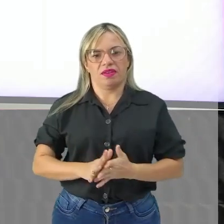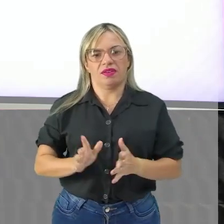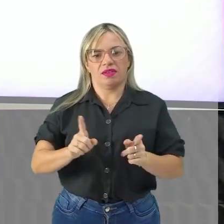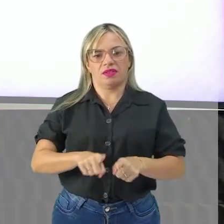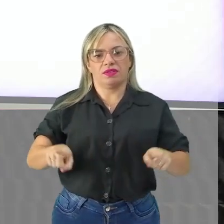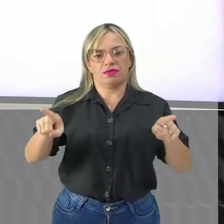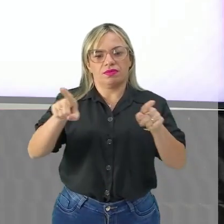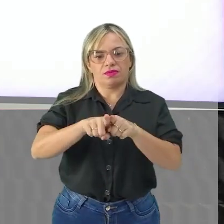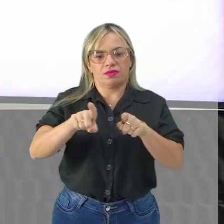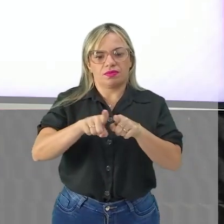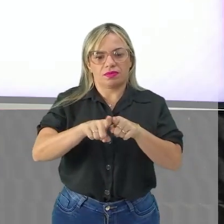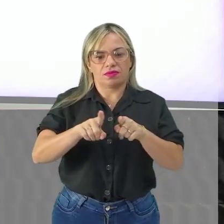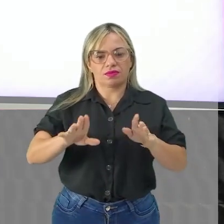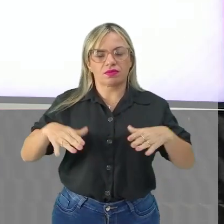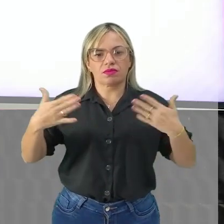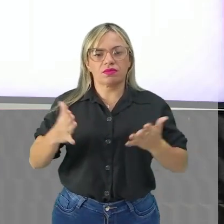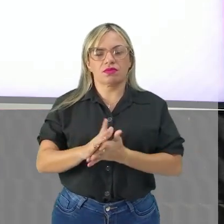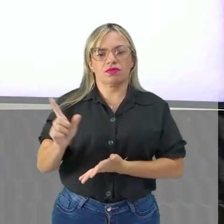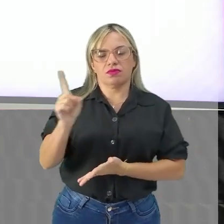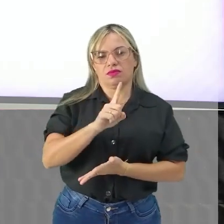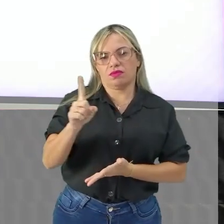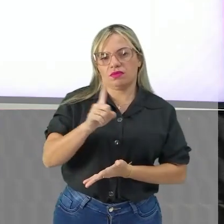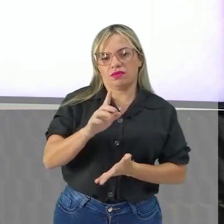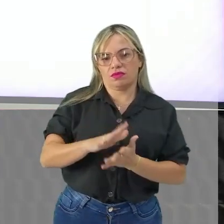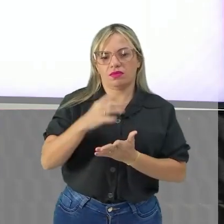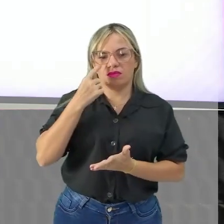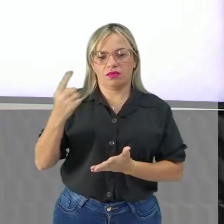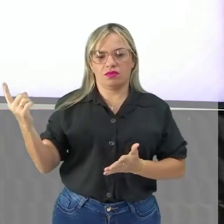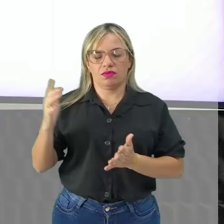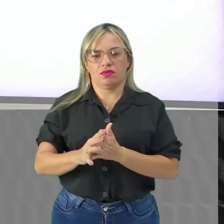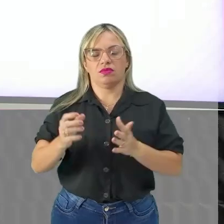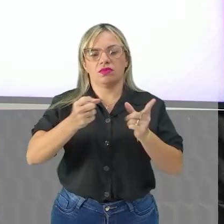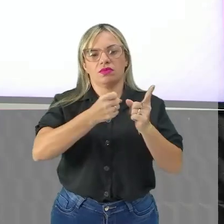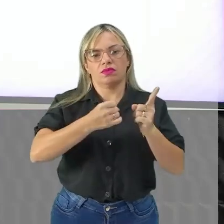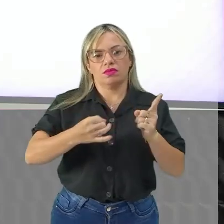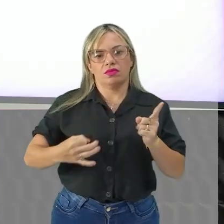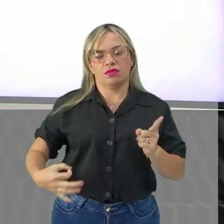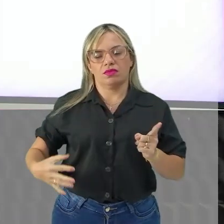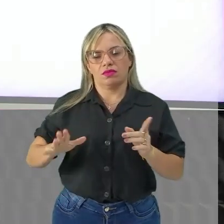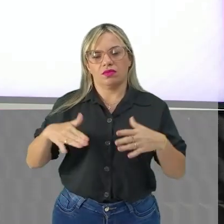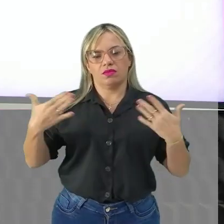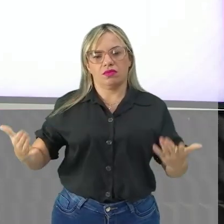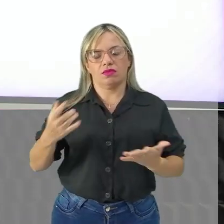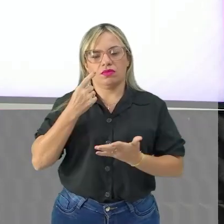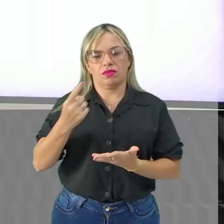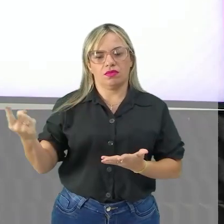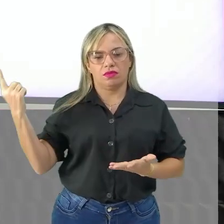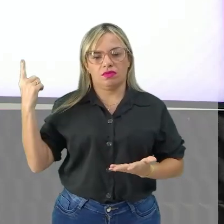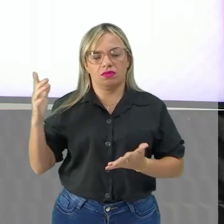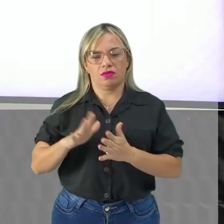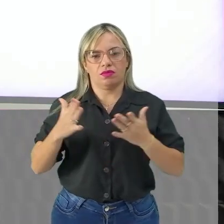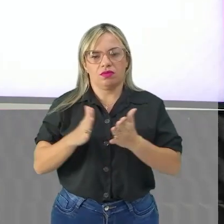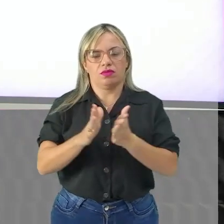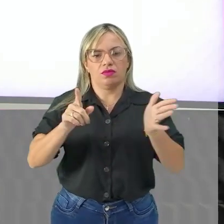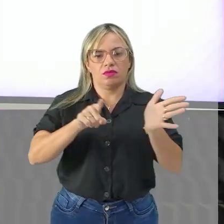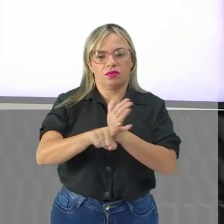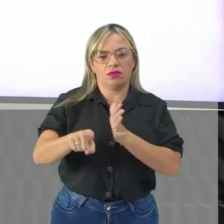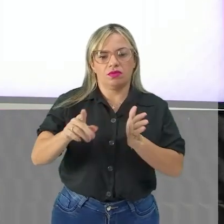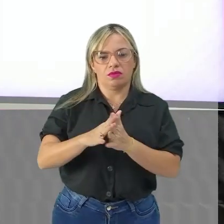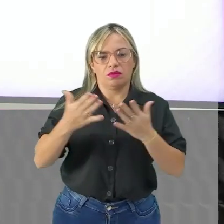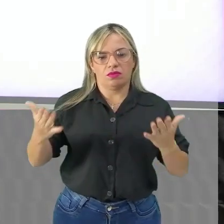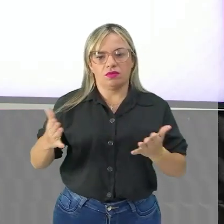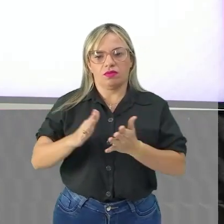também não se encaixa nessa descrição, né, daquilo que está sendo perguntado, considerado